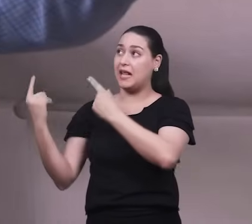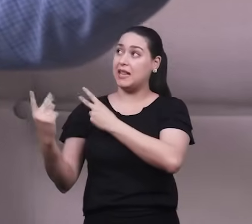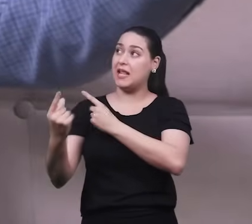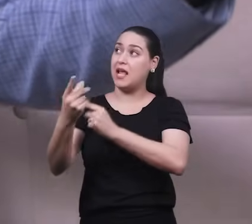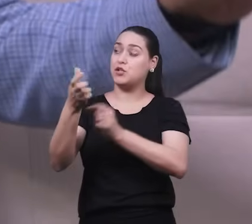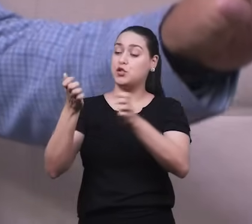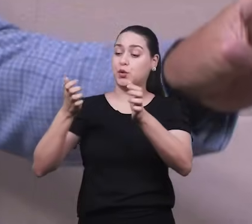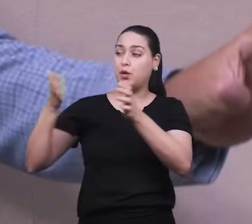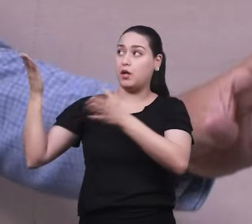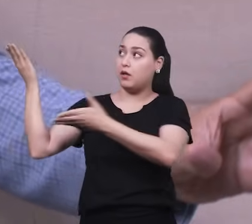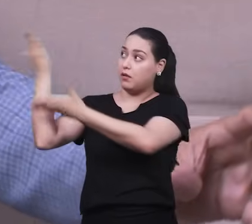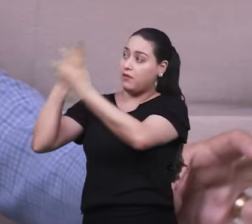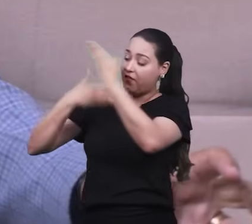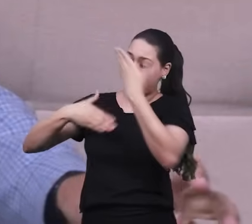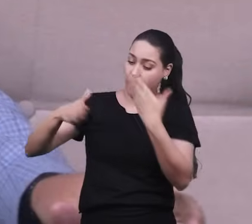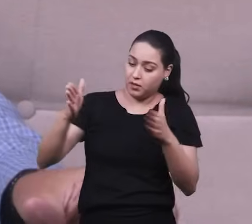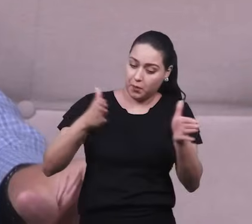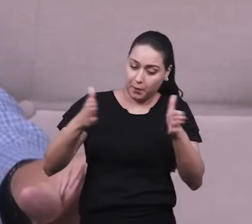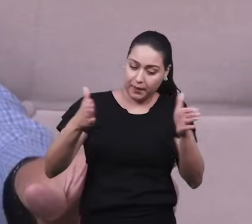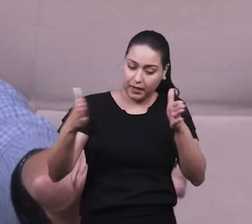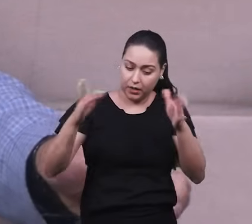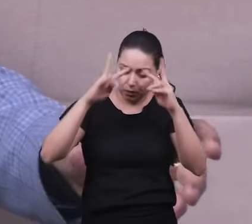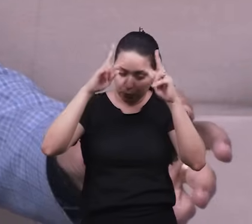que entrou no tempo do homem.